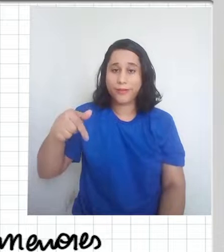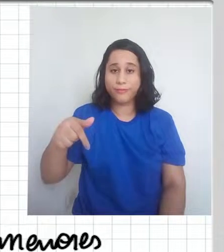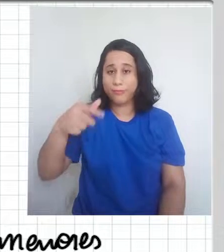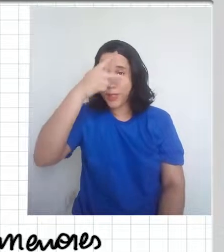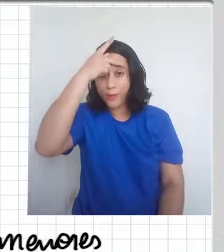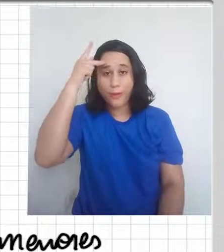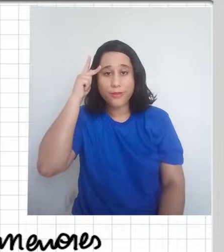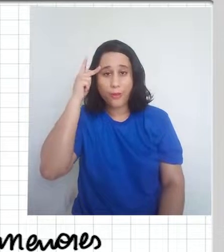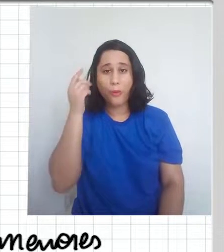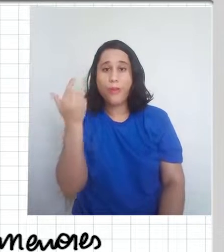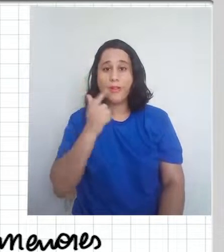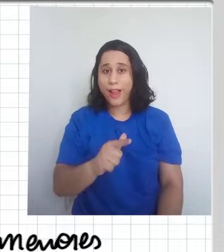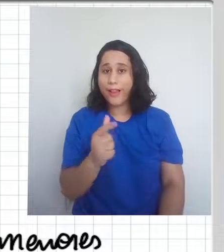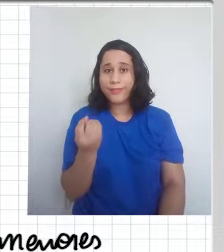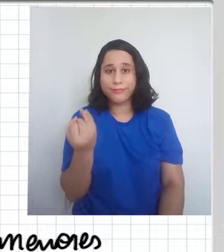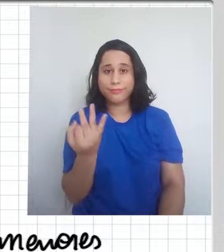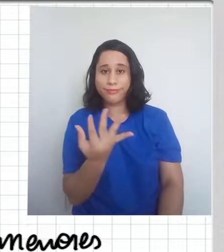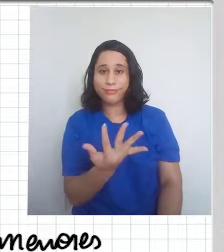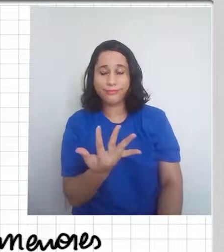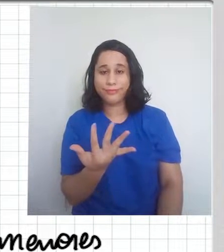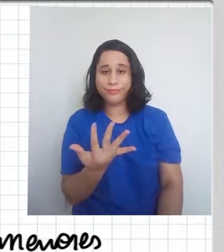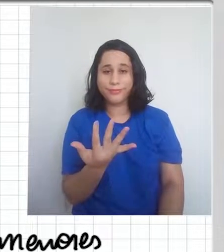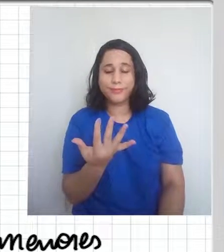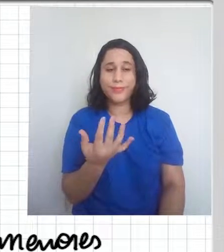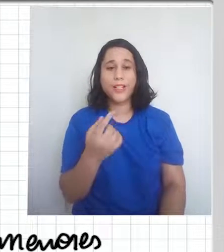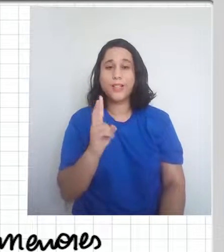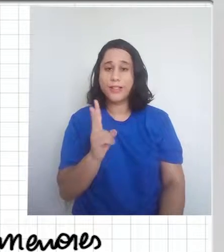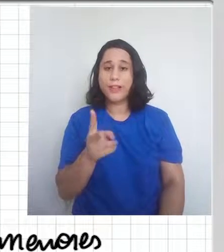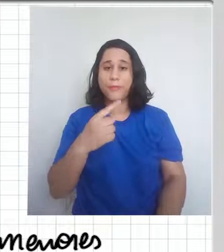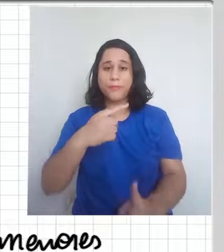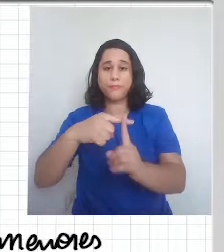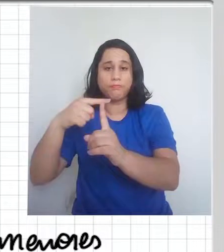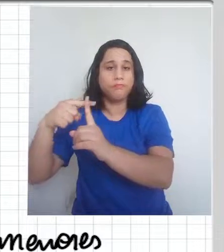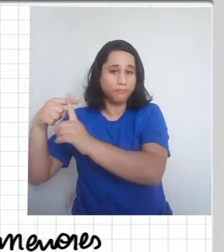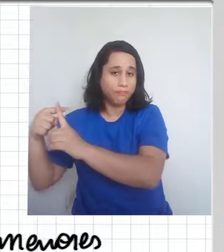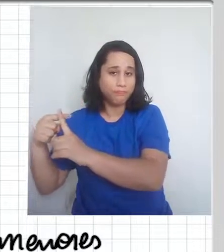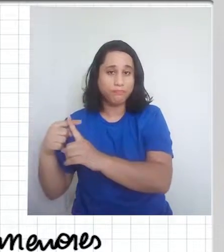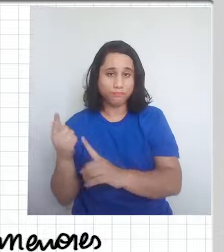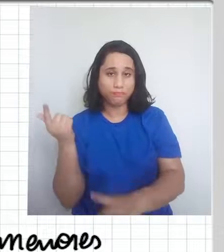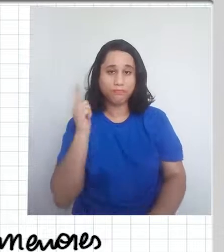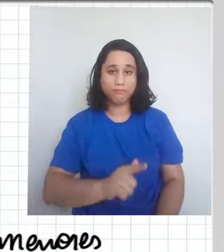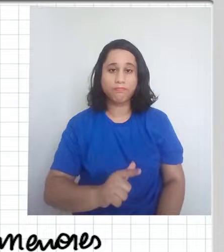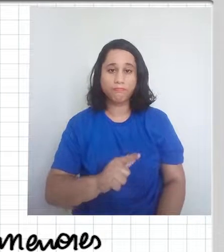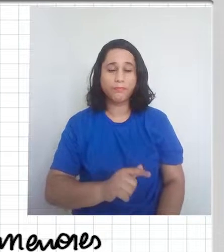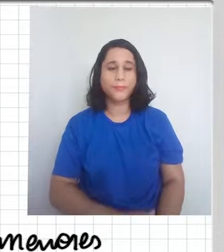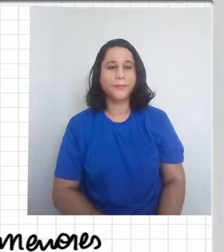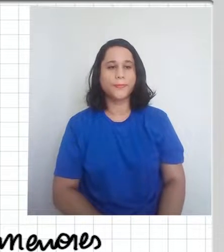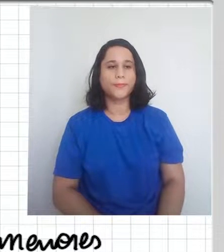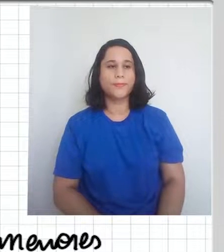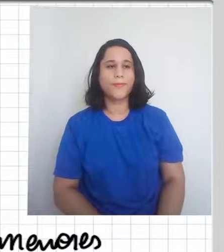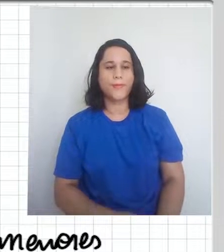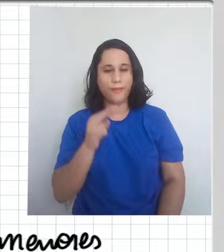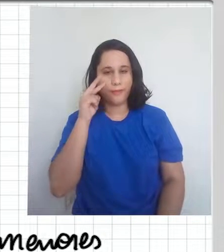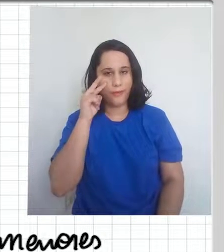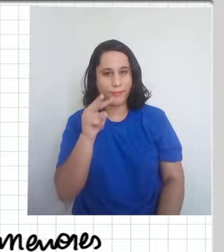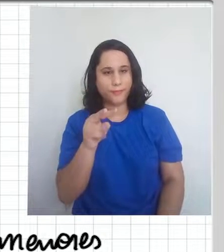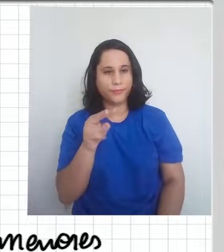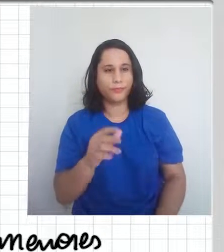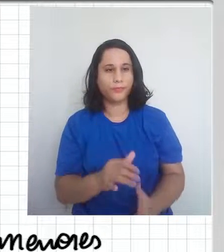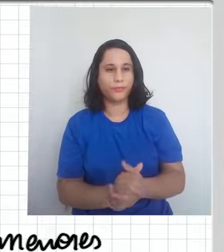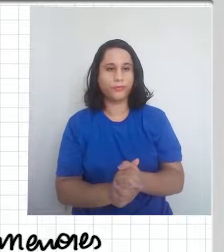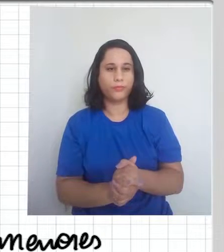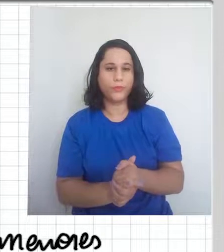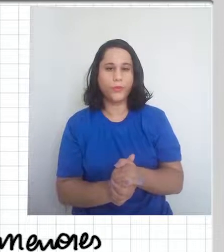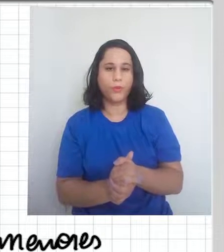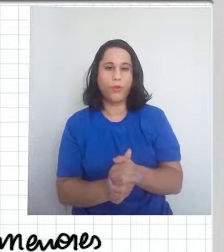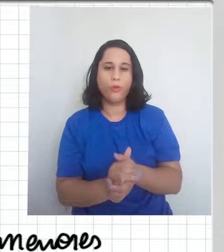de forma inteira e sempre positivo. Não é isso? Então, olha só, o conjunto dos números